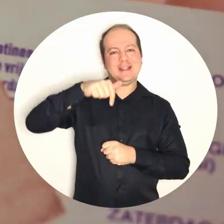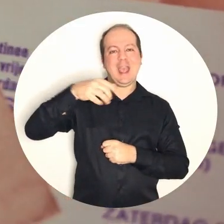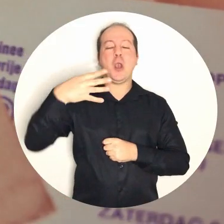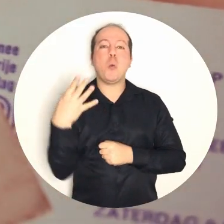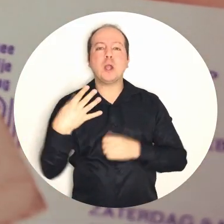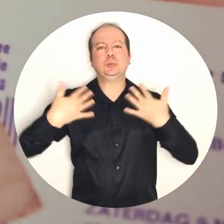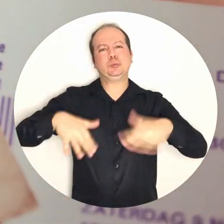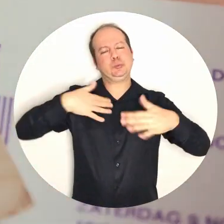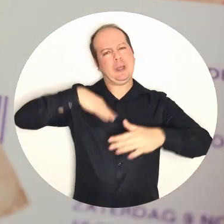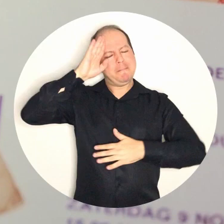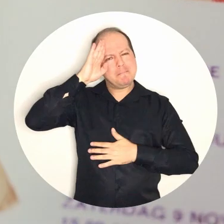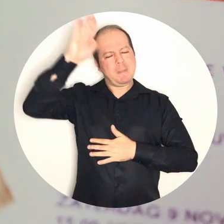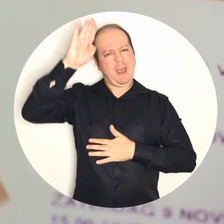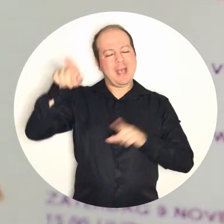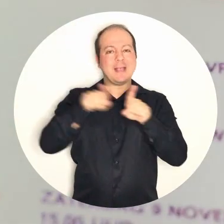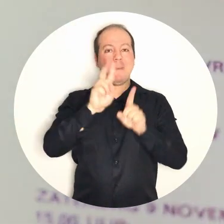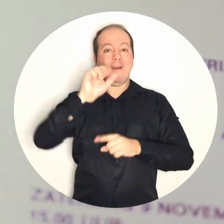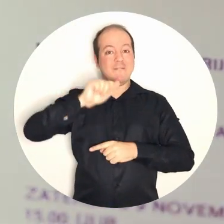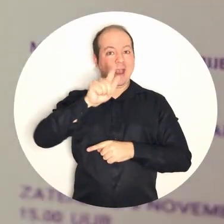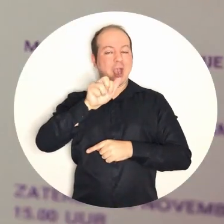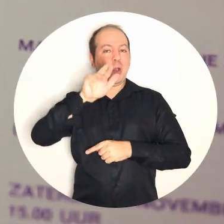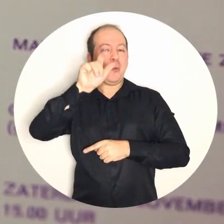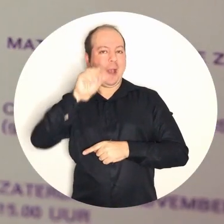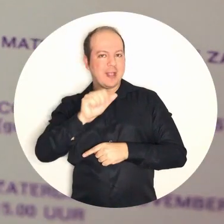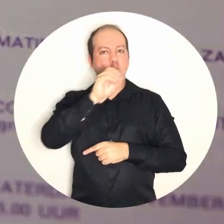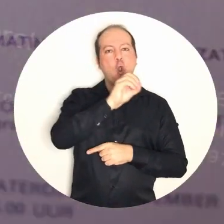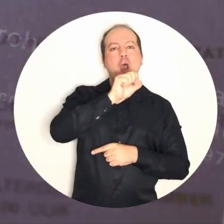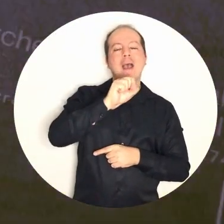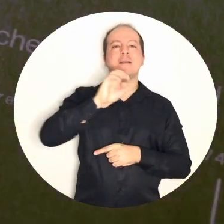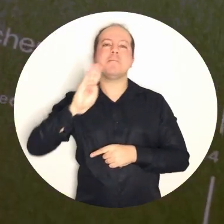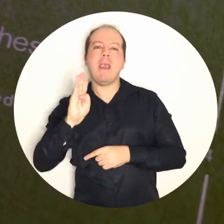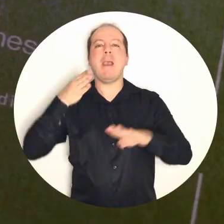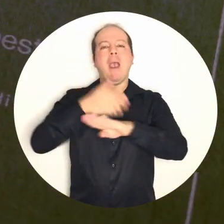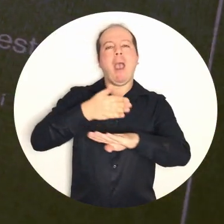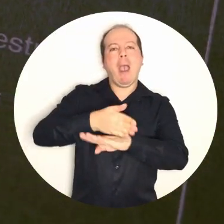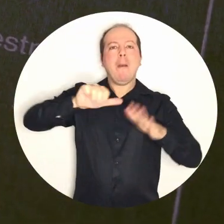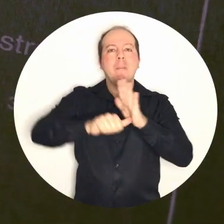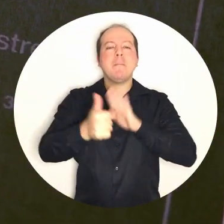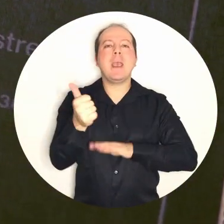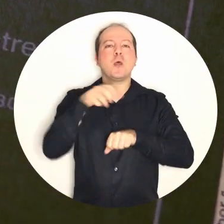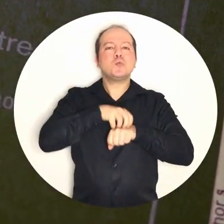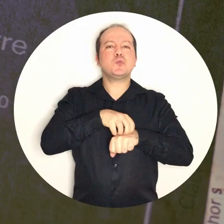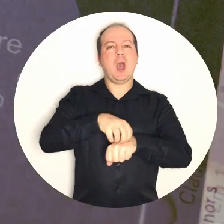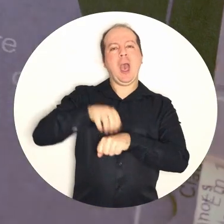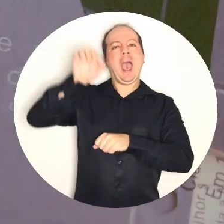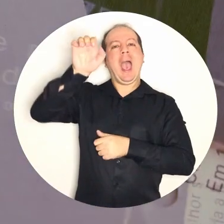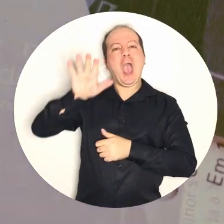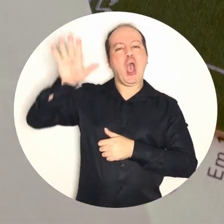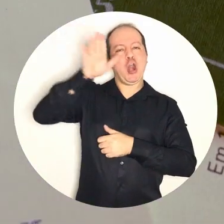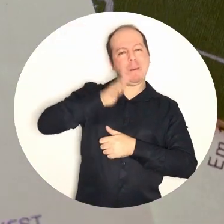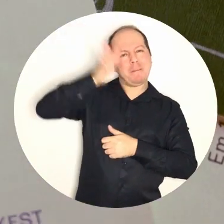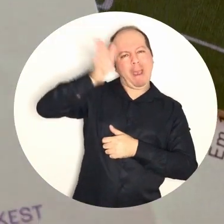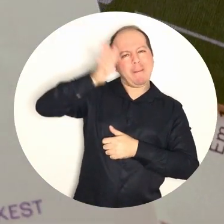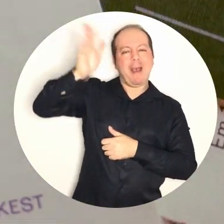o pioneirismo e a vanguarda não param. A OSB está indo fazer sua primeira turnê pela Europa. O circuito